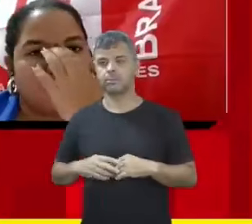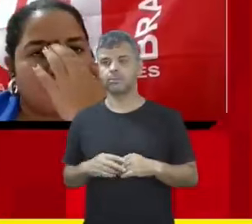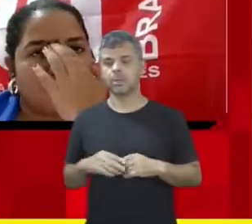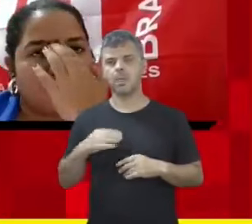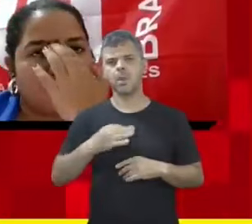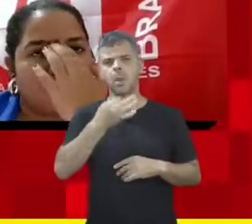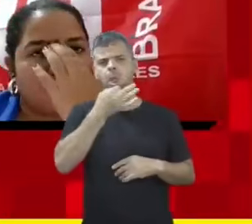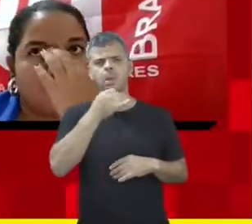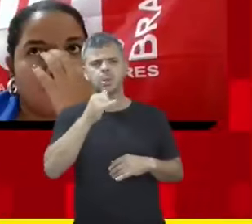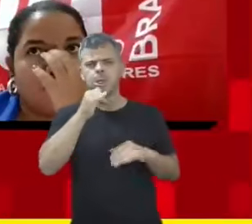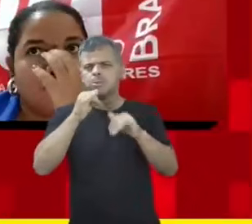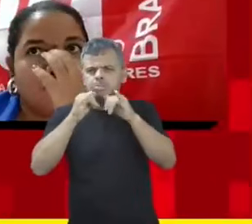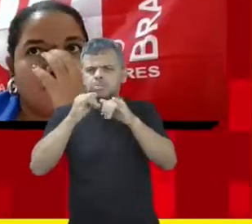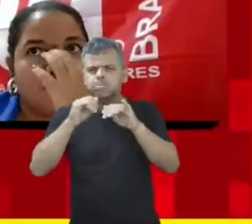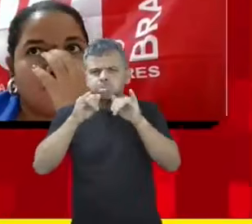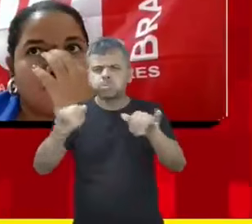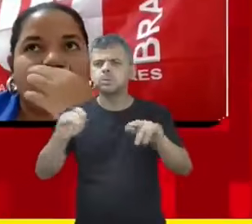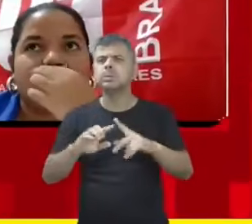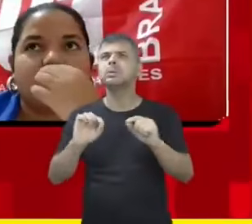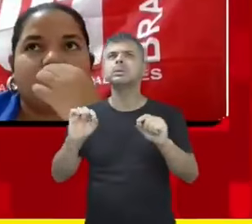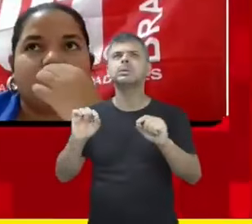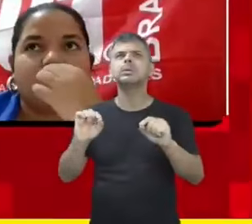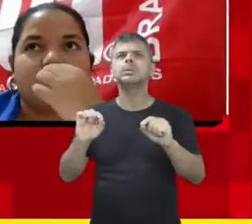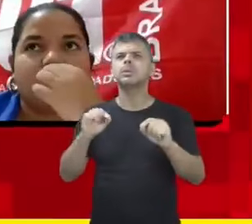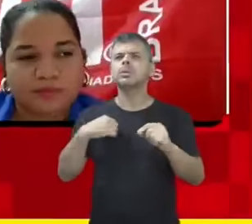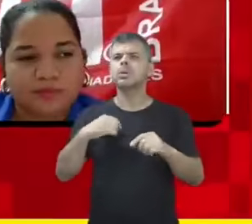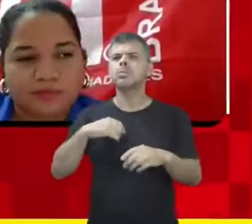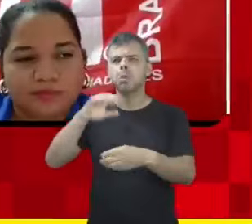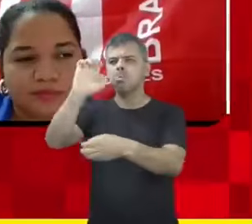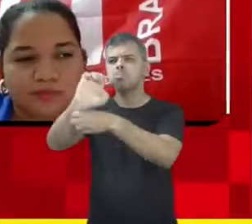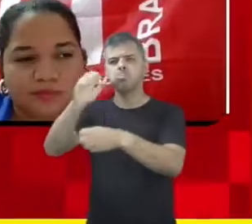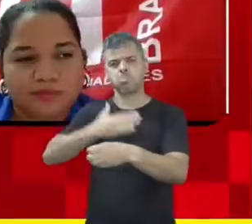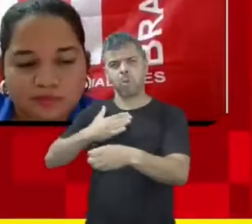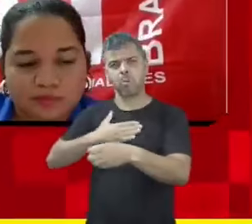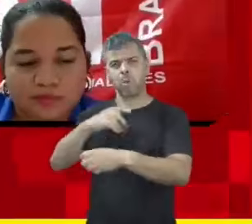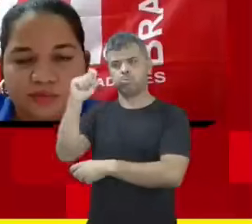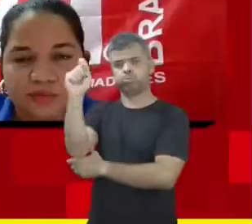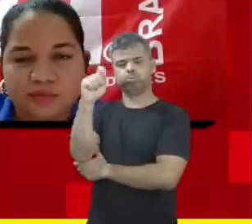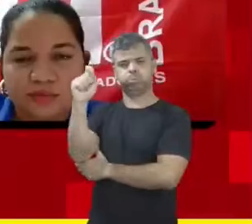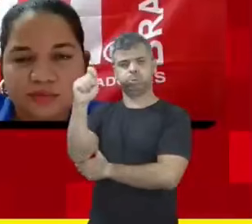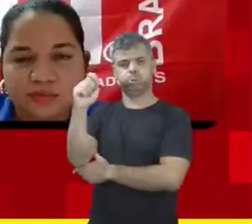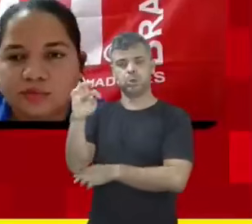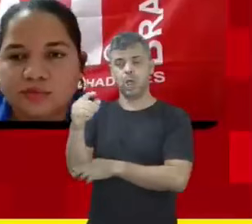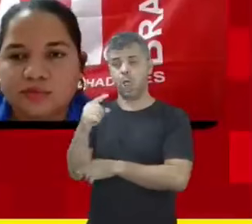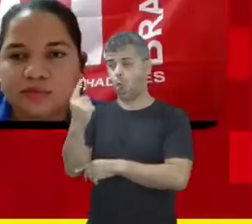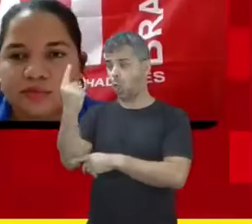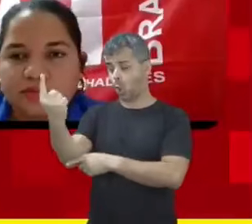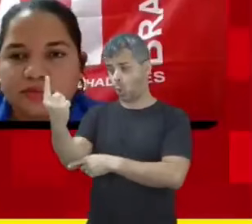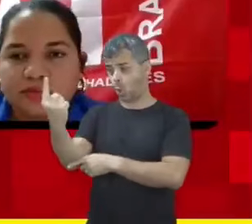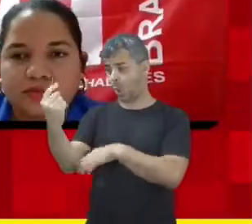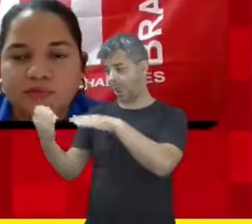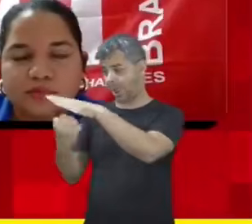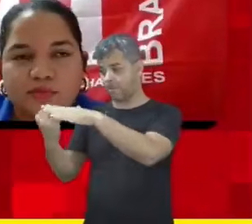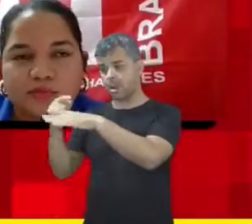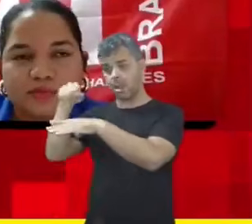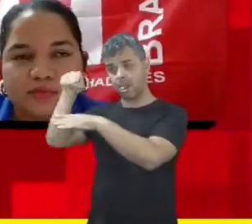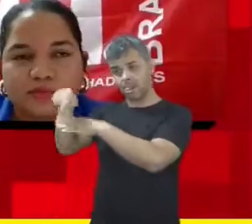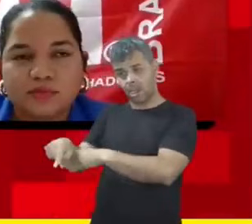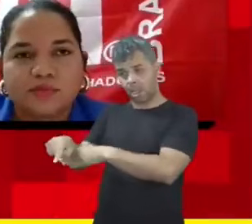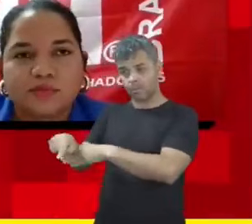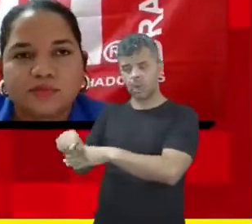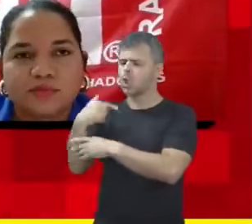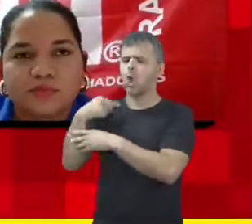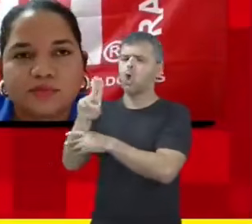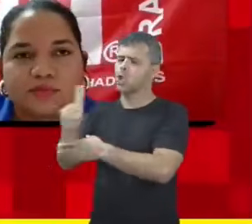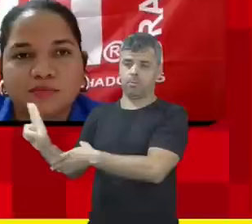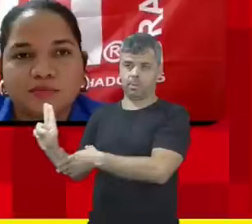uma notícia do meu estado, Rio Grande do Sul, que uma empresa lá, não sei te dizer